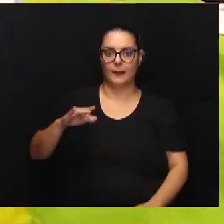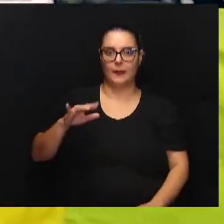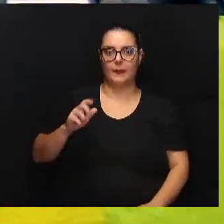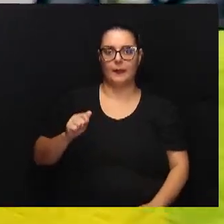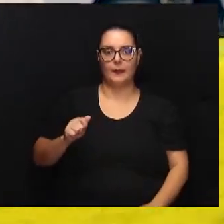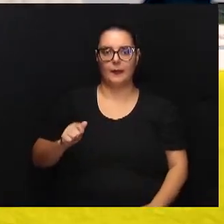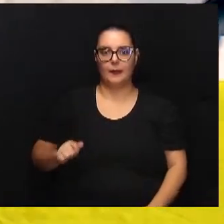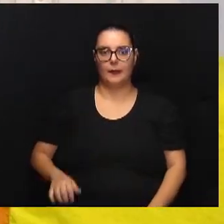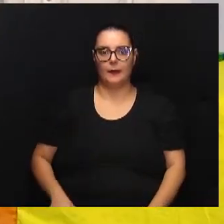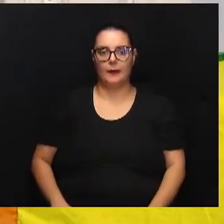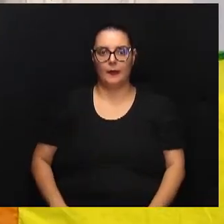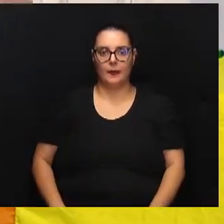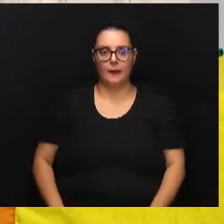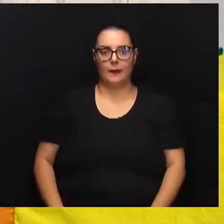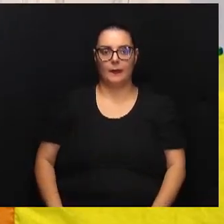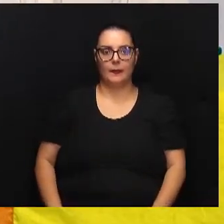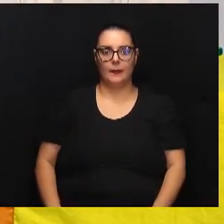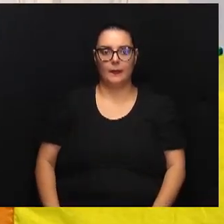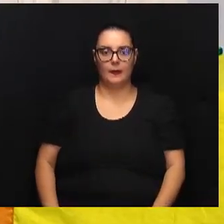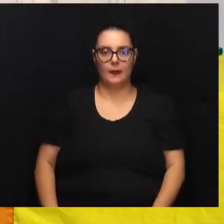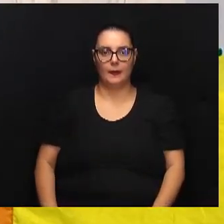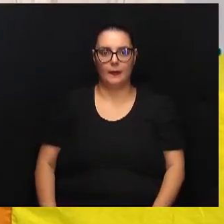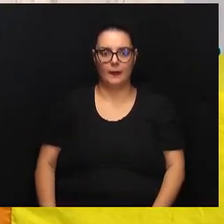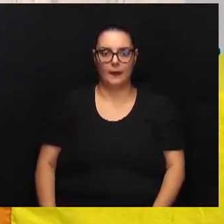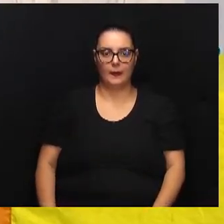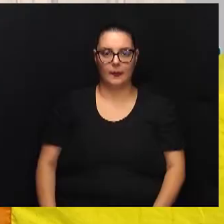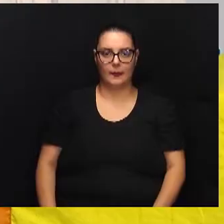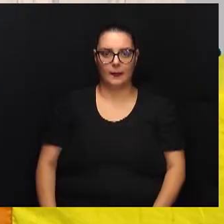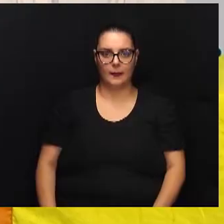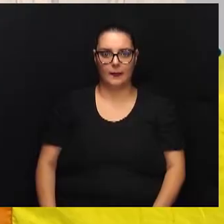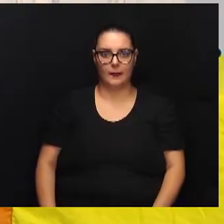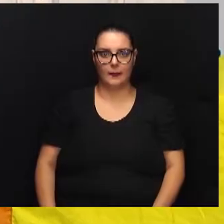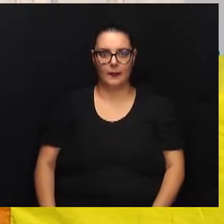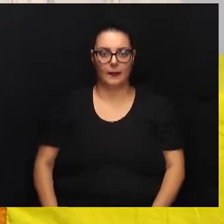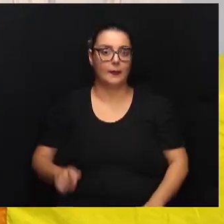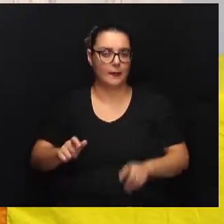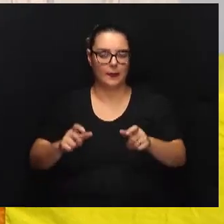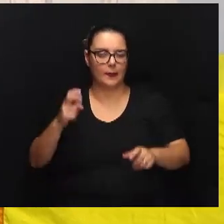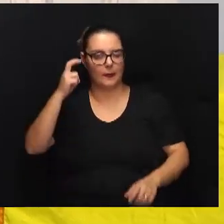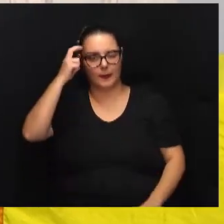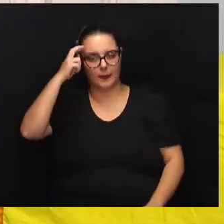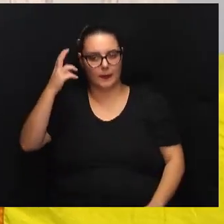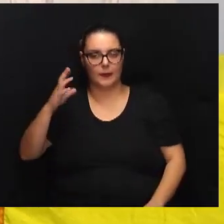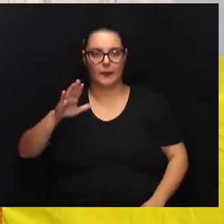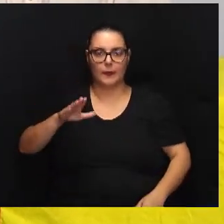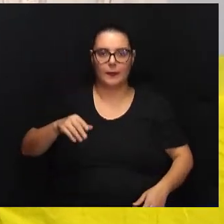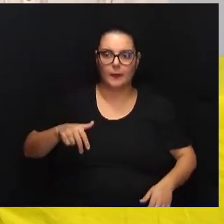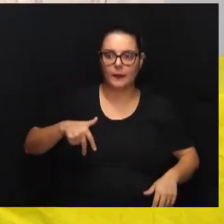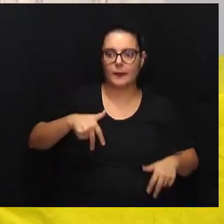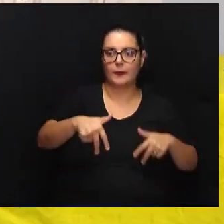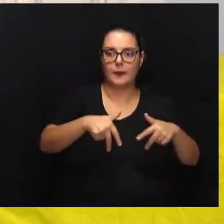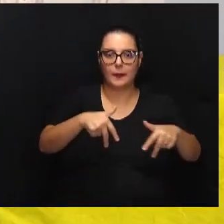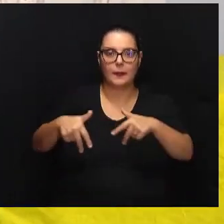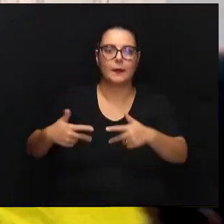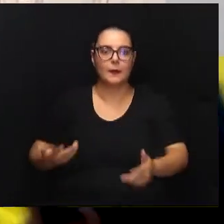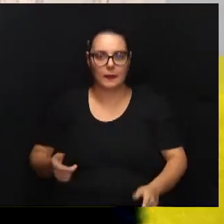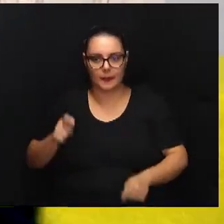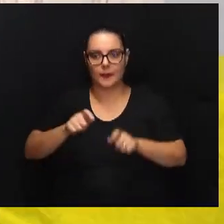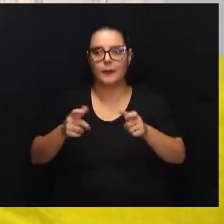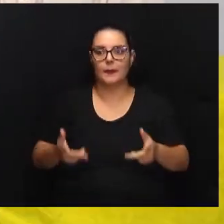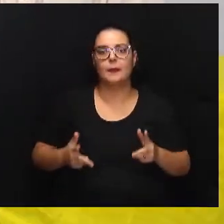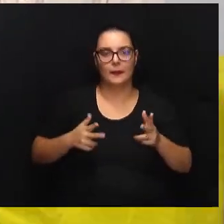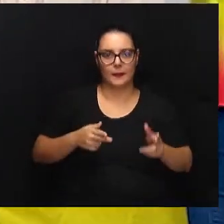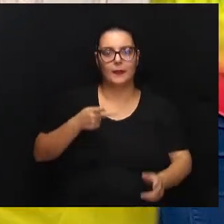Palmas aí para Lúcia Castro. E agora, eu amo porque o pessoal é inteligente, eles já introduzem a